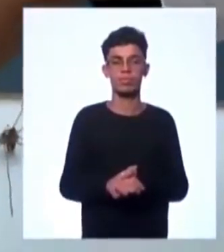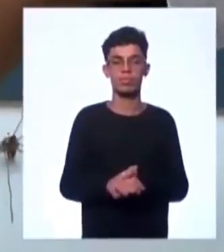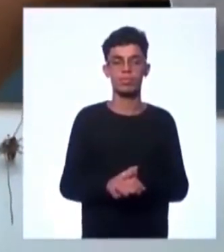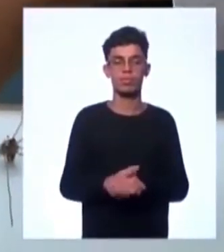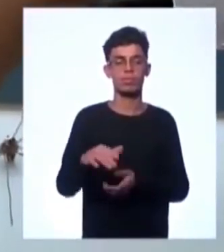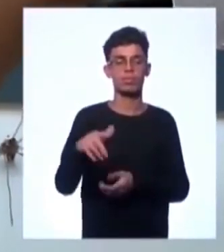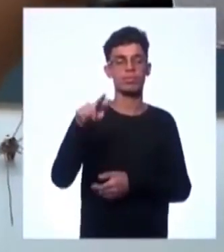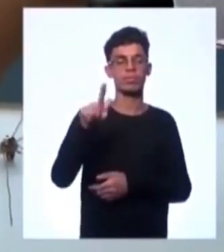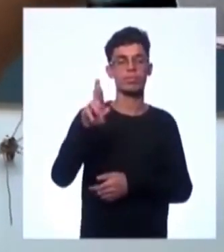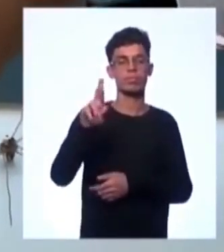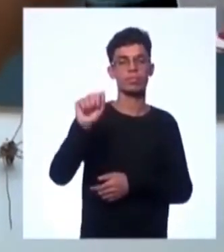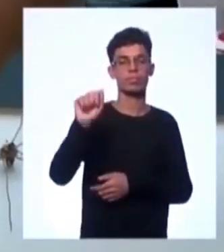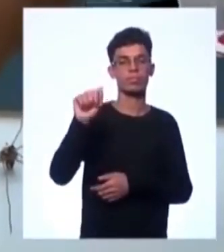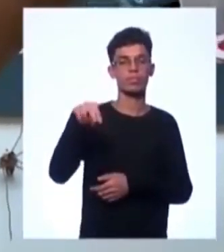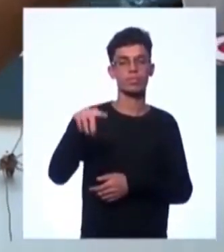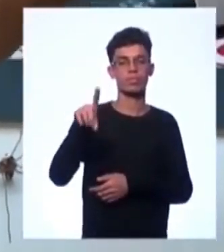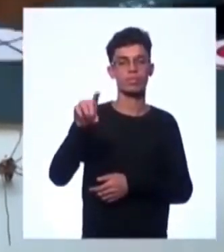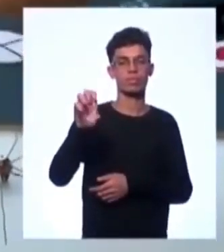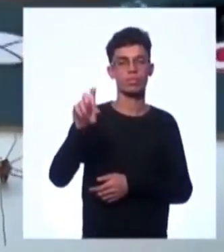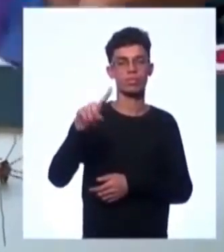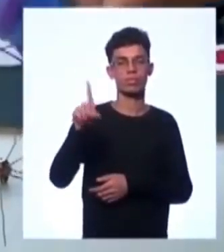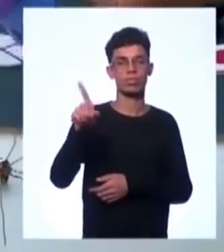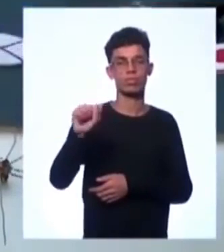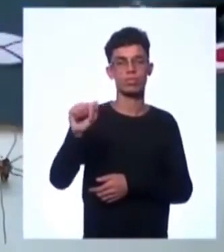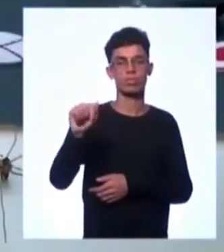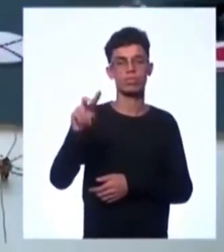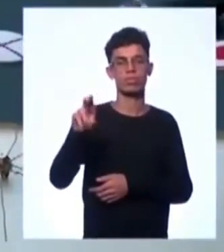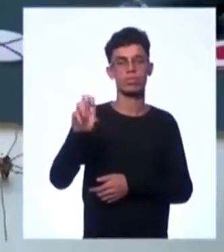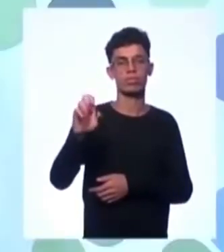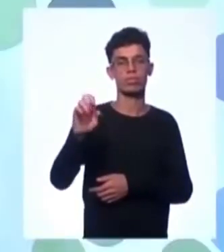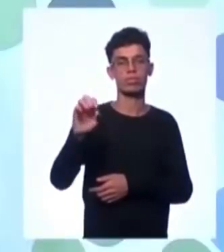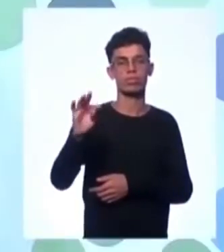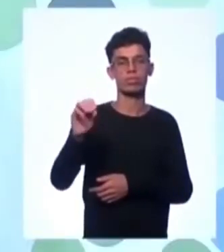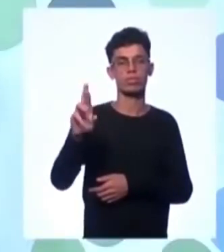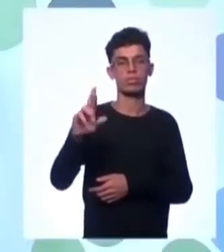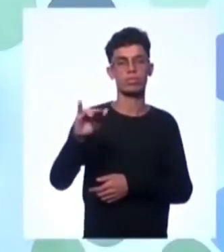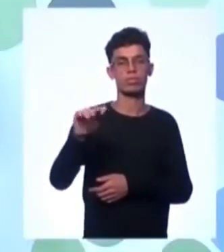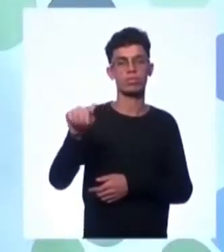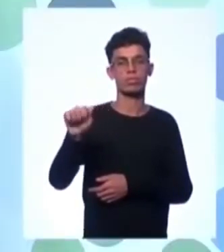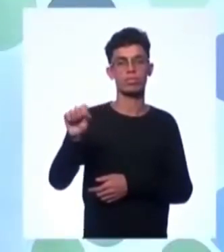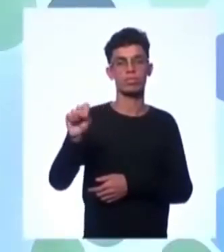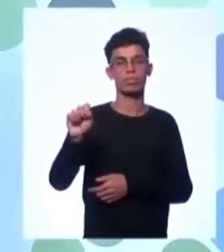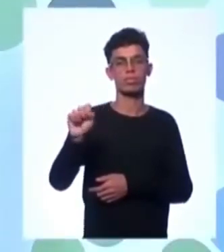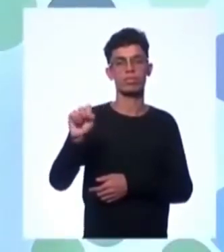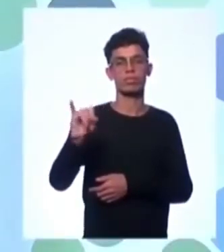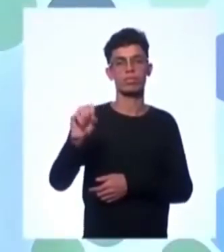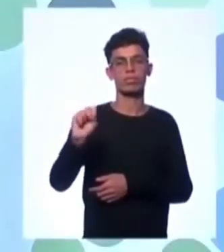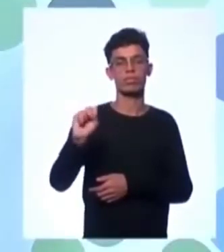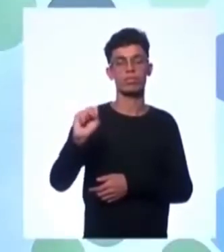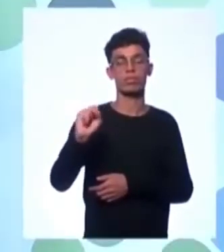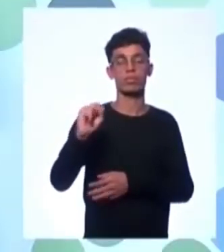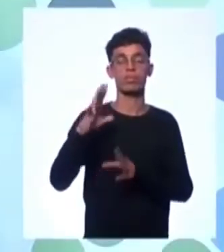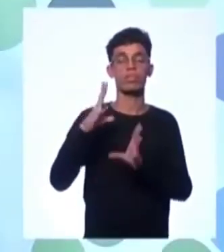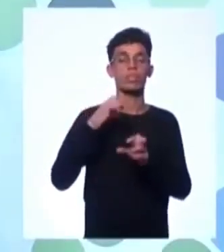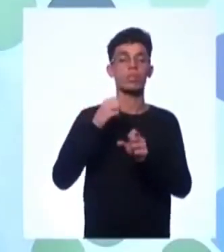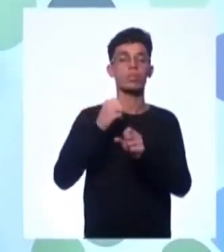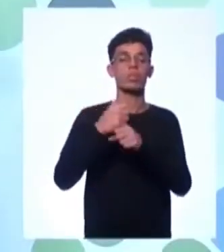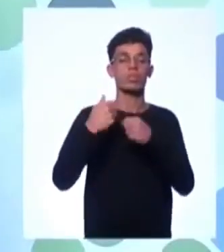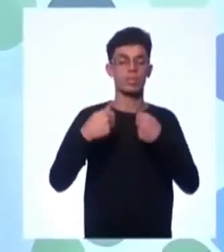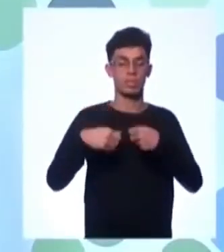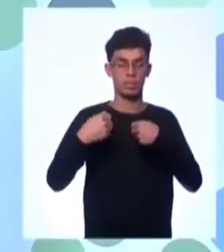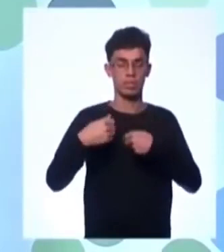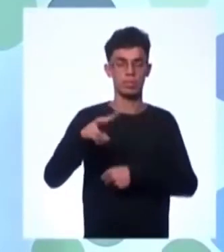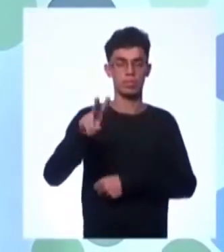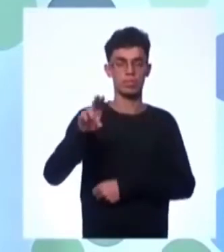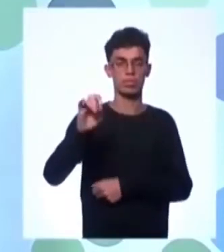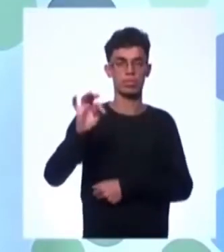de grandezas vetoriais, a gente vai precisar somar os vetores, né? Para achar o resultante. O vetor resultante. Então, vamos pensar aqui,